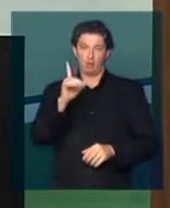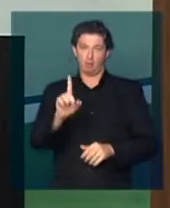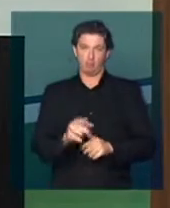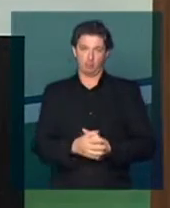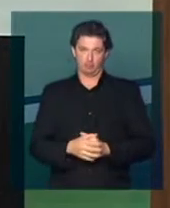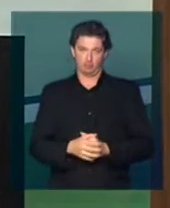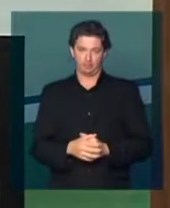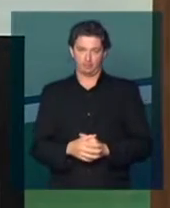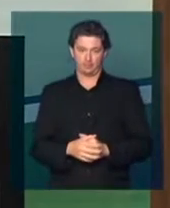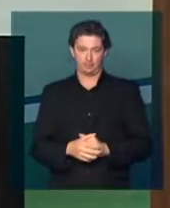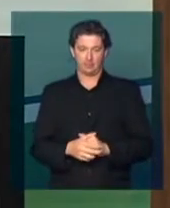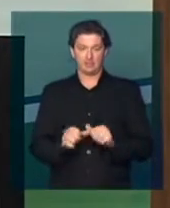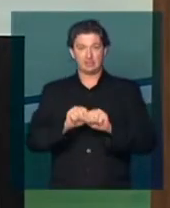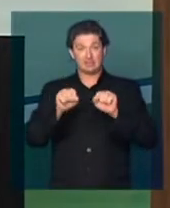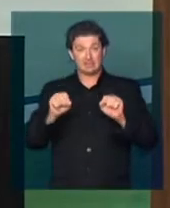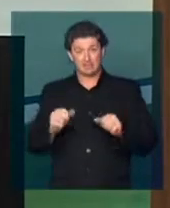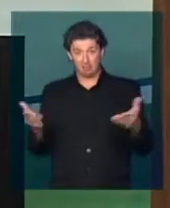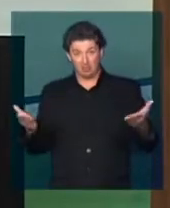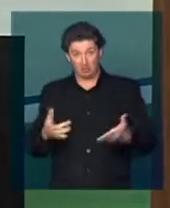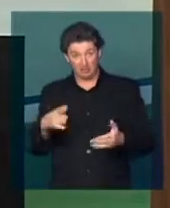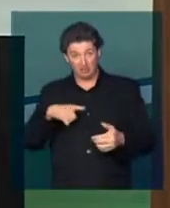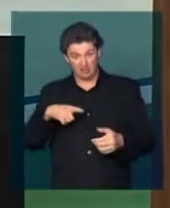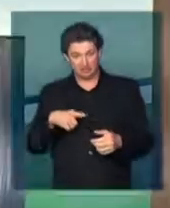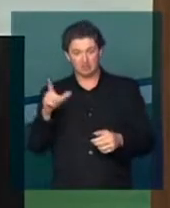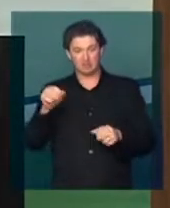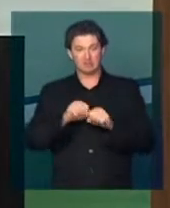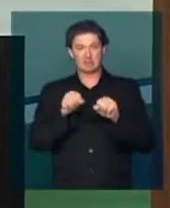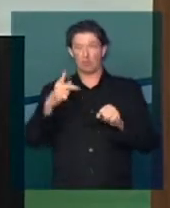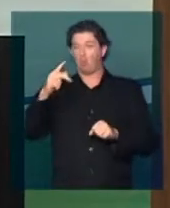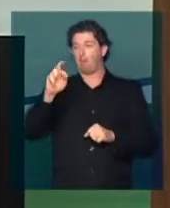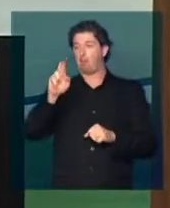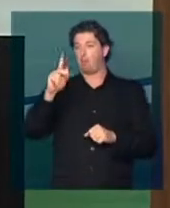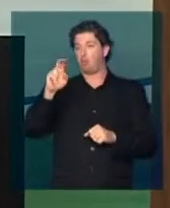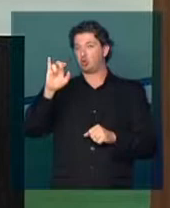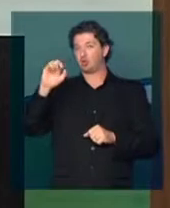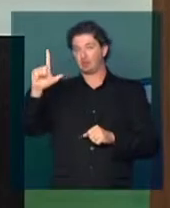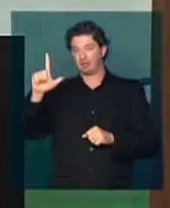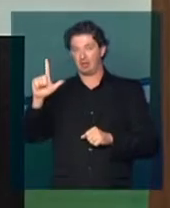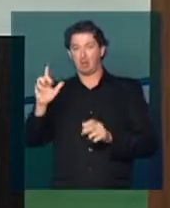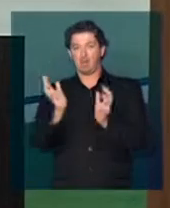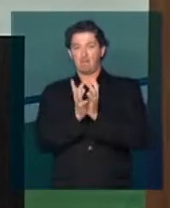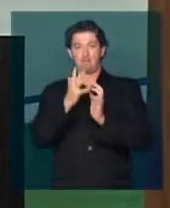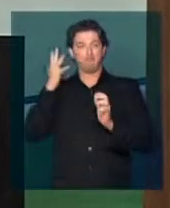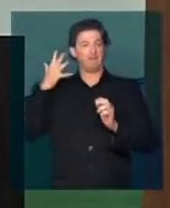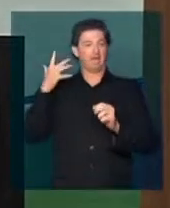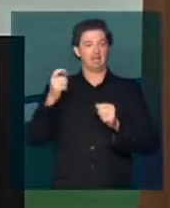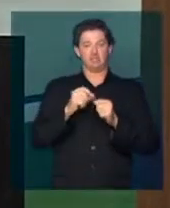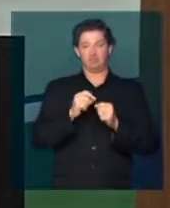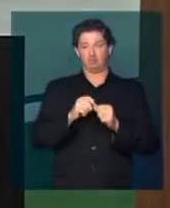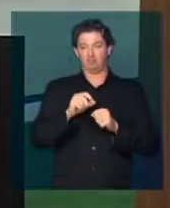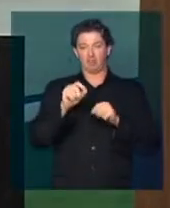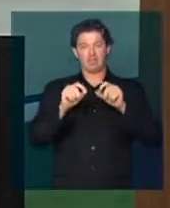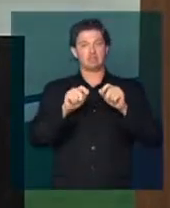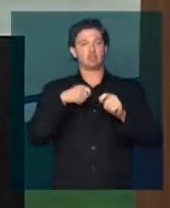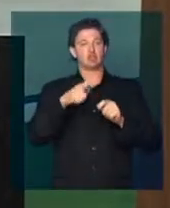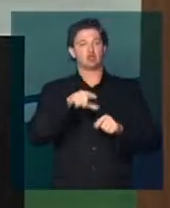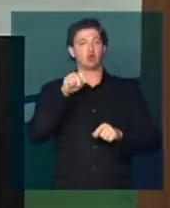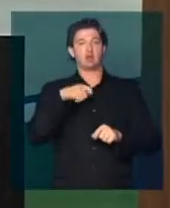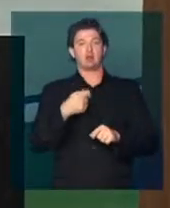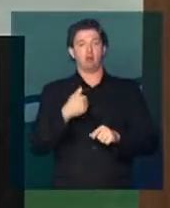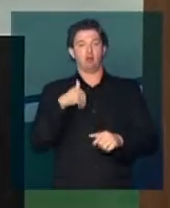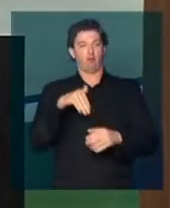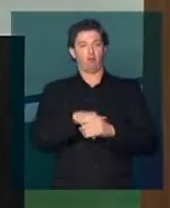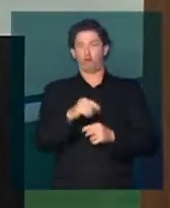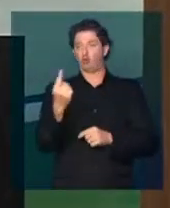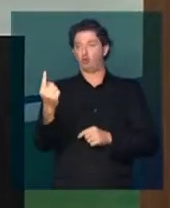boa. Esse sistema que nós temos hoje, que é o sistema proporcional, em que os partidos fazem as suas nominatas, você vota